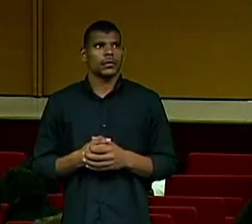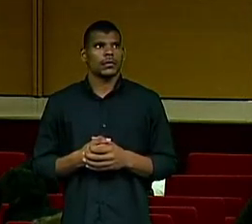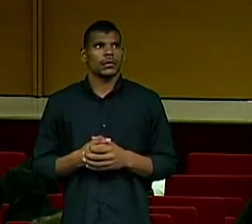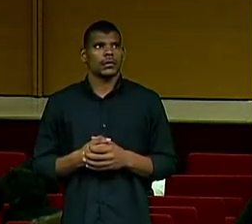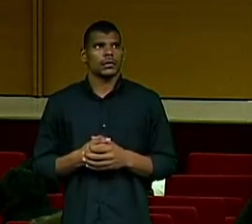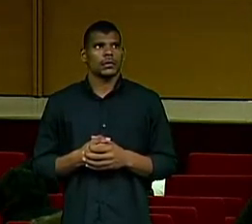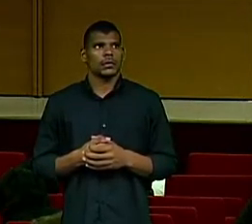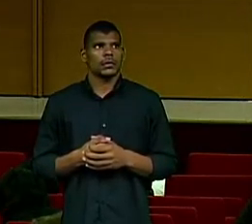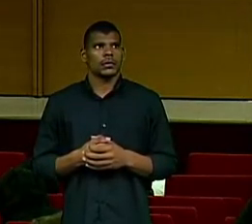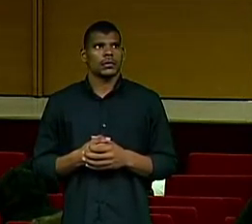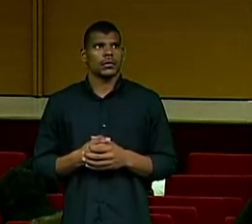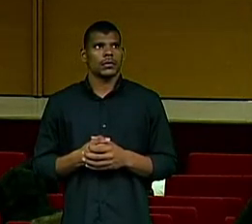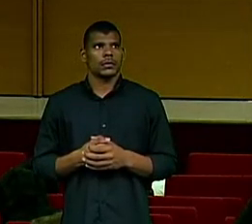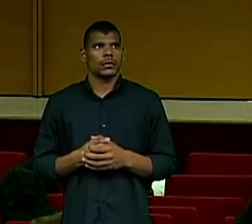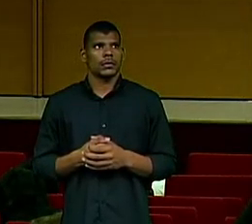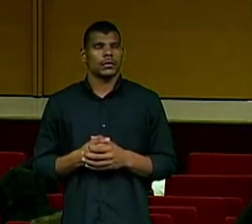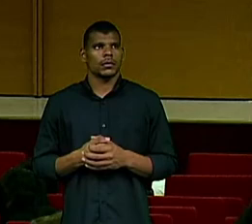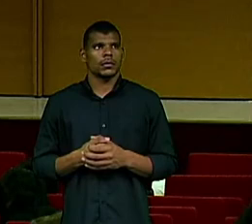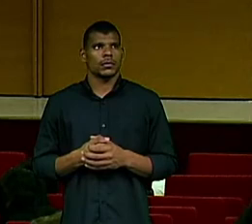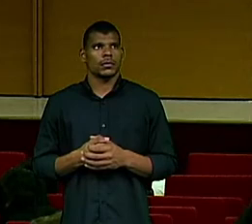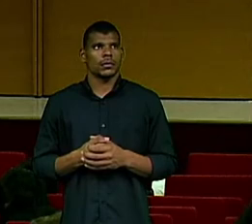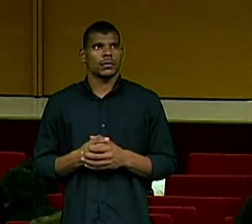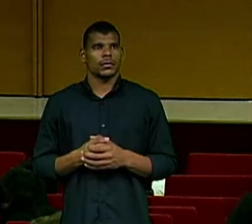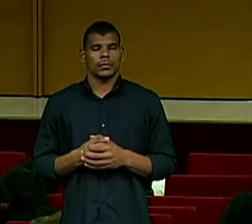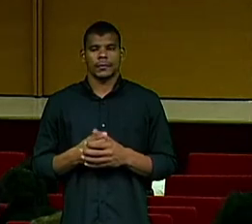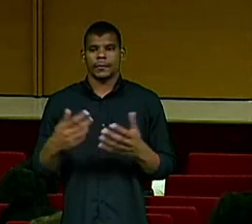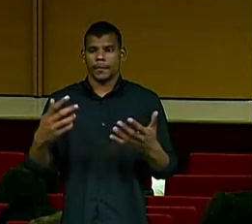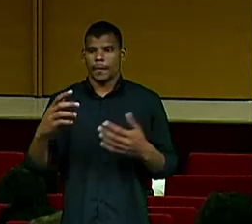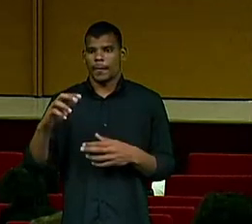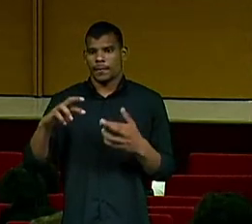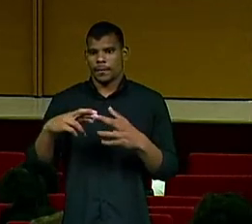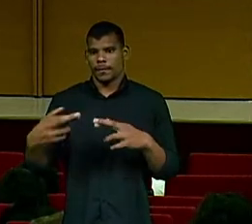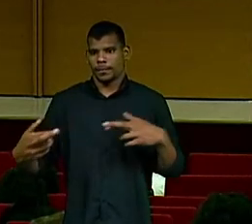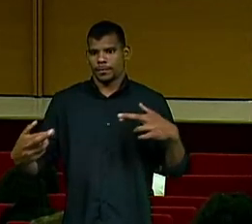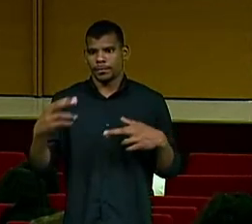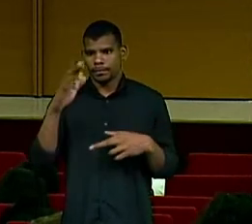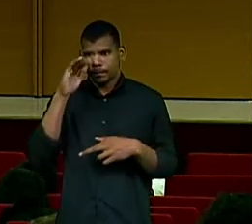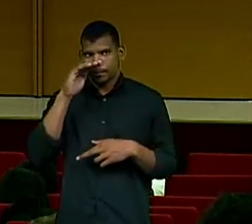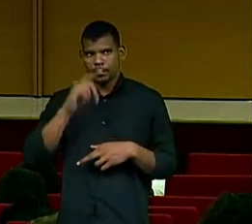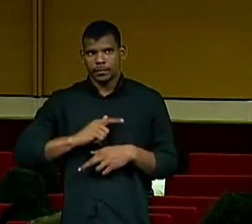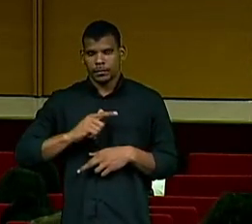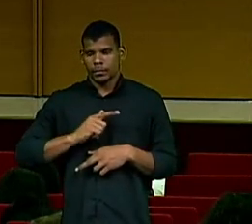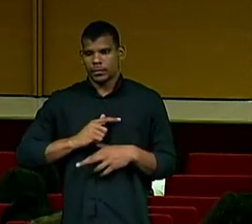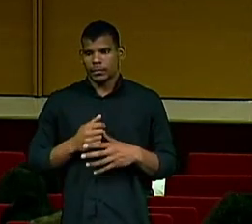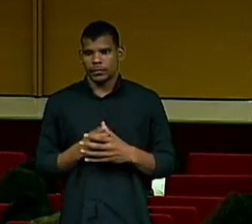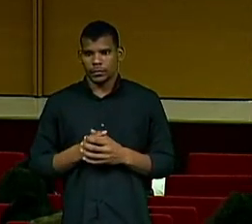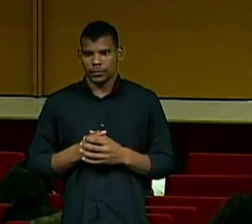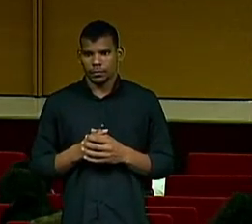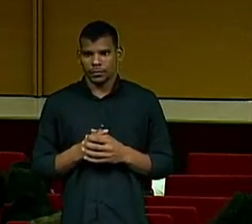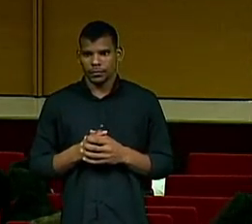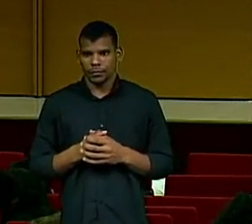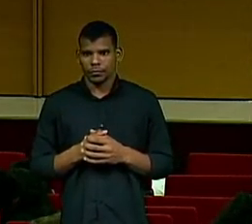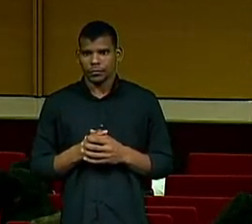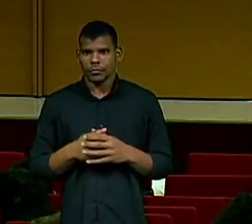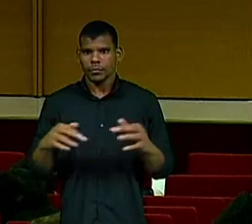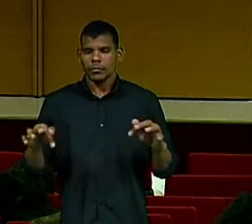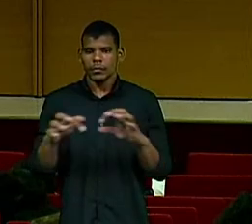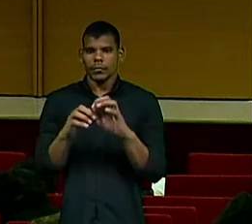de restrição corta o gene de interesse a DNA ligase Cola